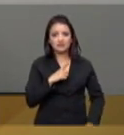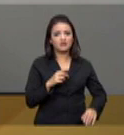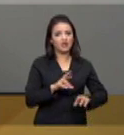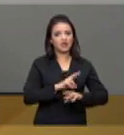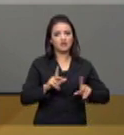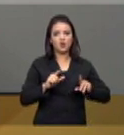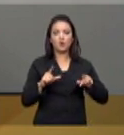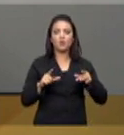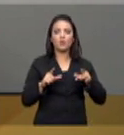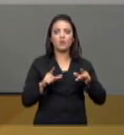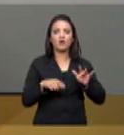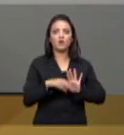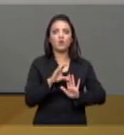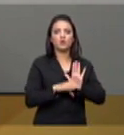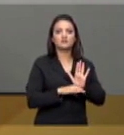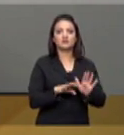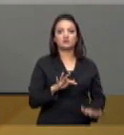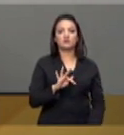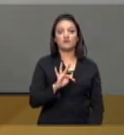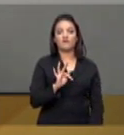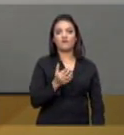de faturamento trazido pela corte.